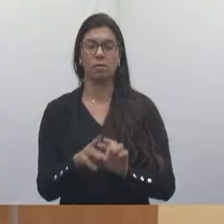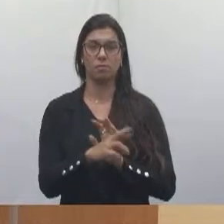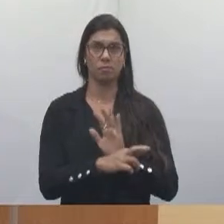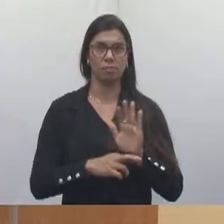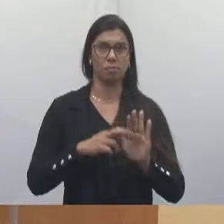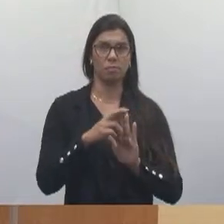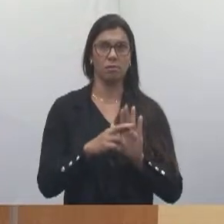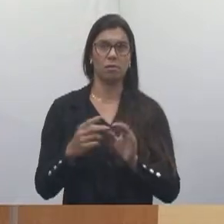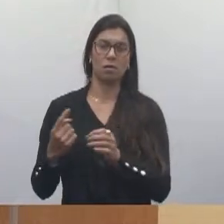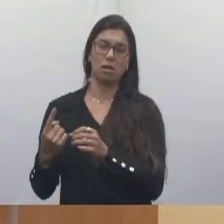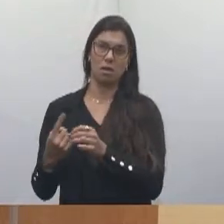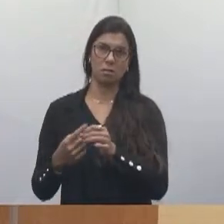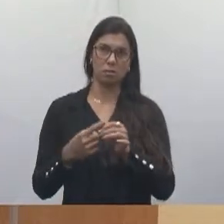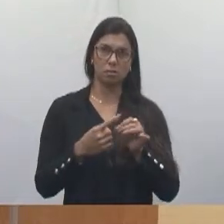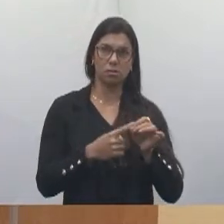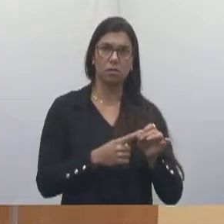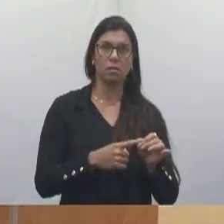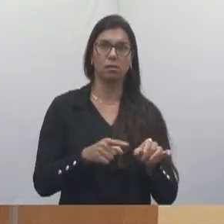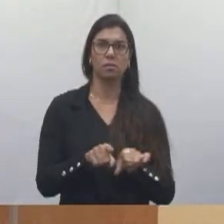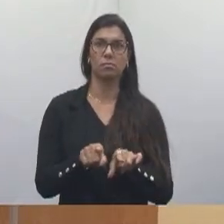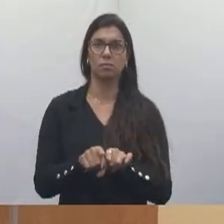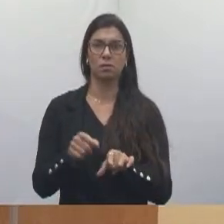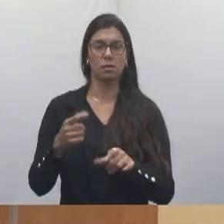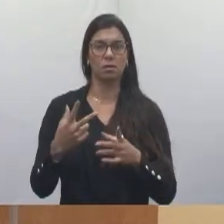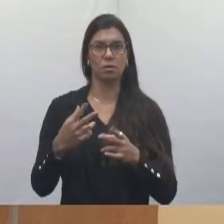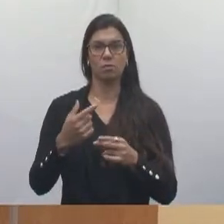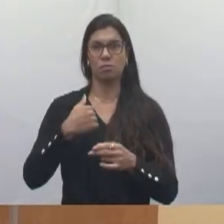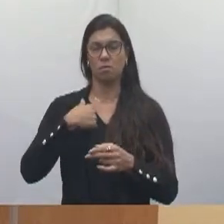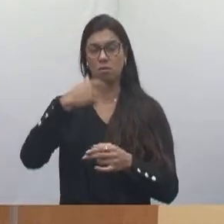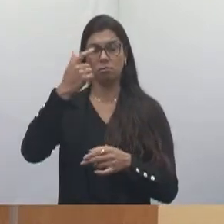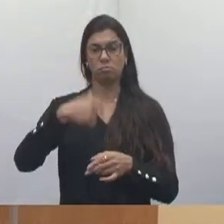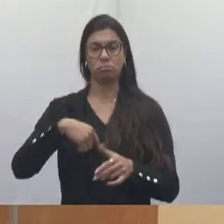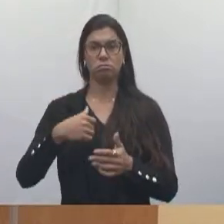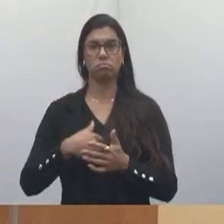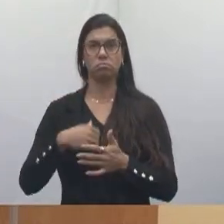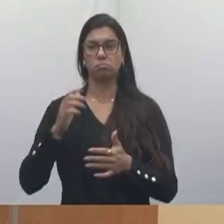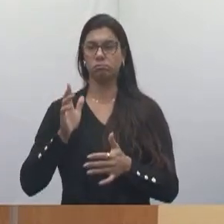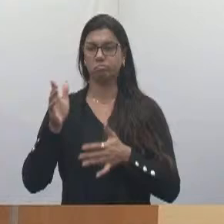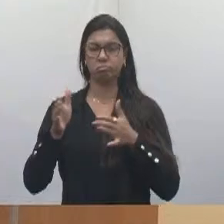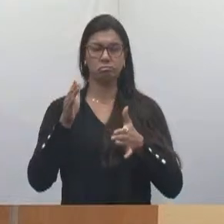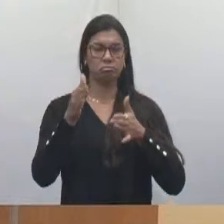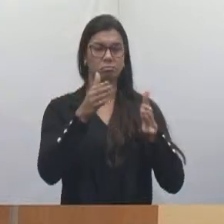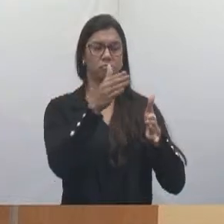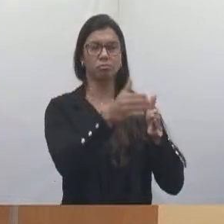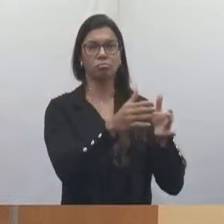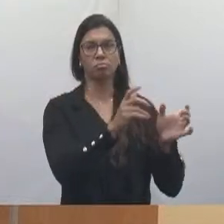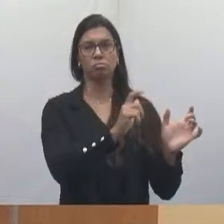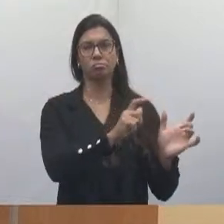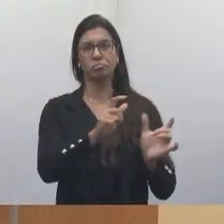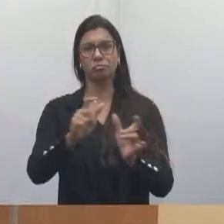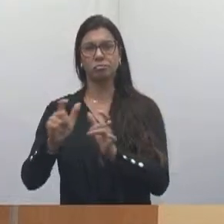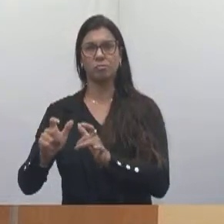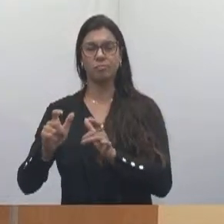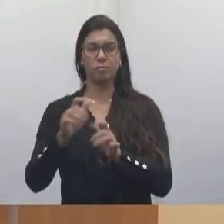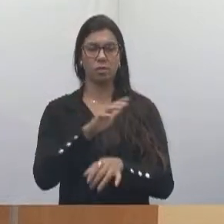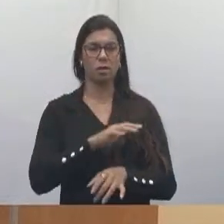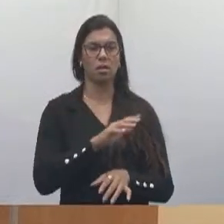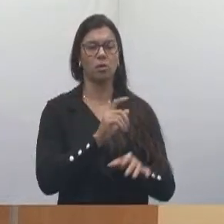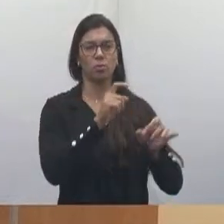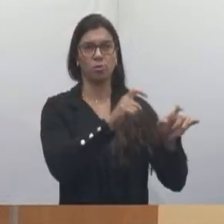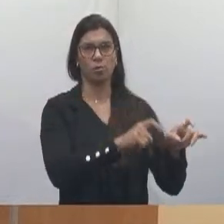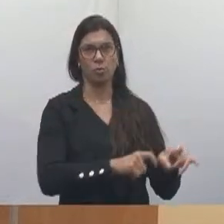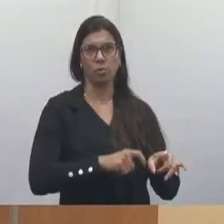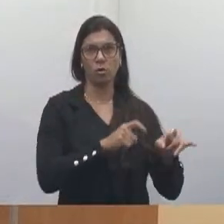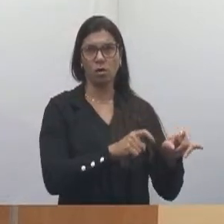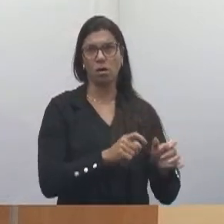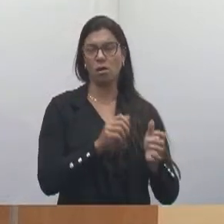cidade, igual eu faço. Eu ando para tudo quanto da cidade. Eu vou para a zona rural, eu